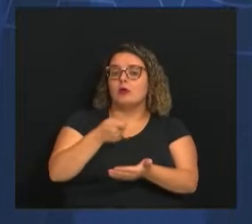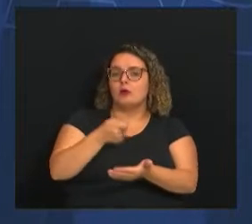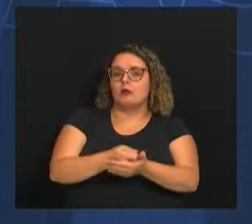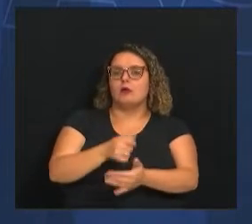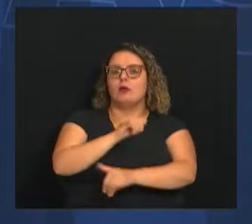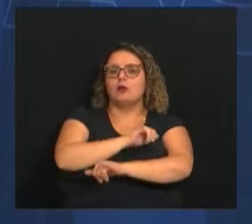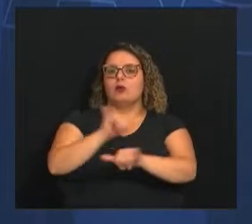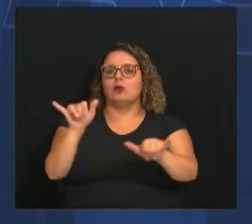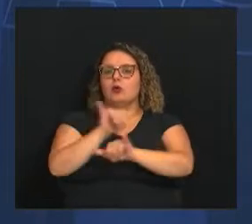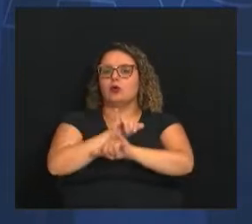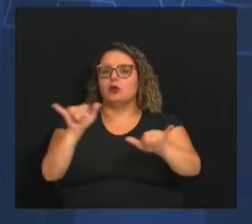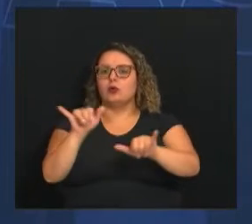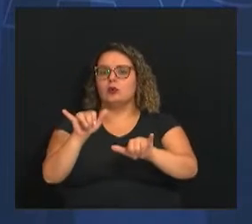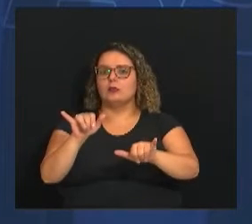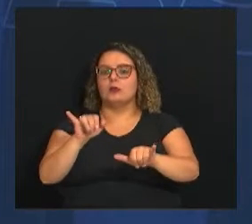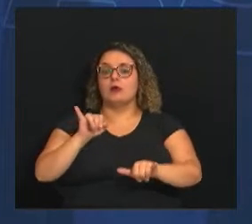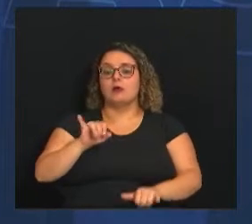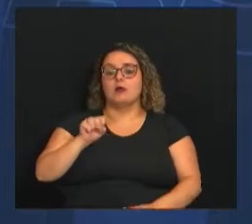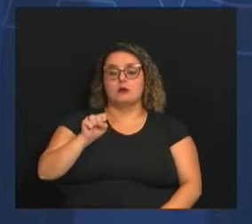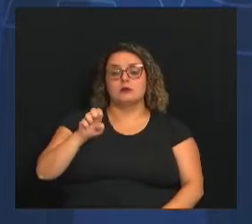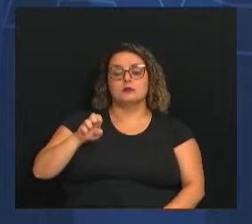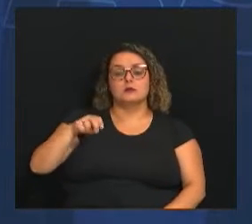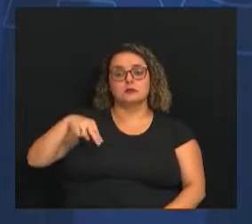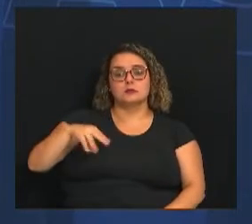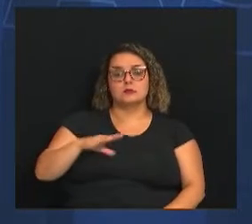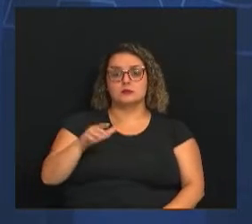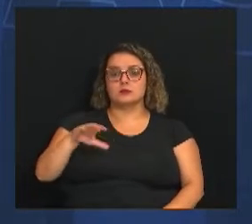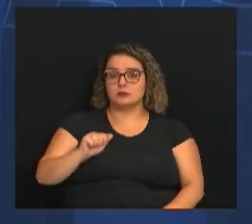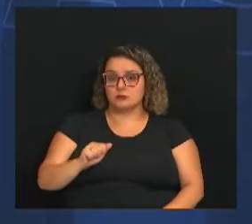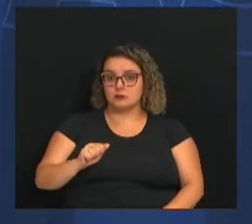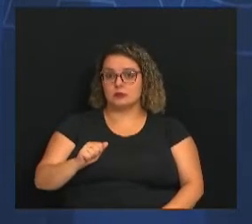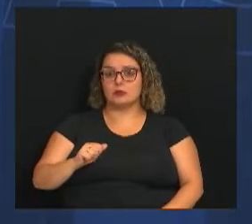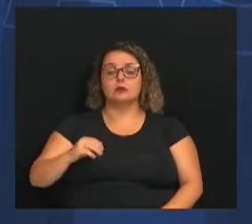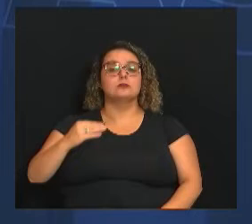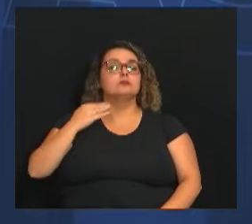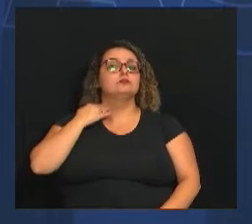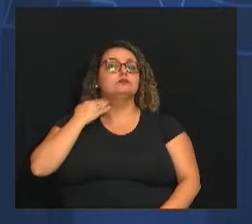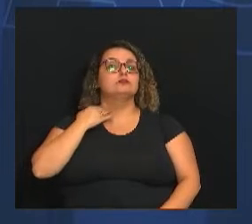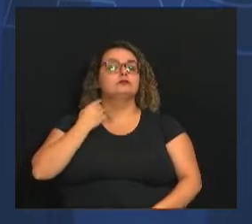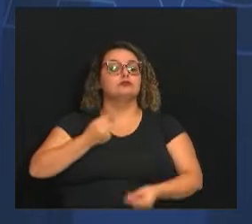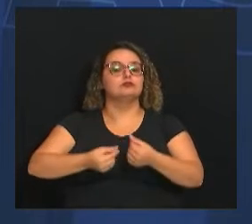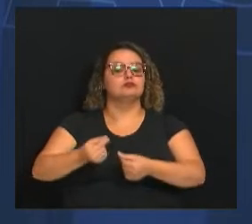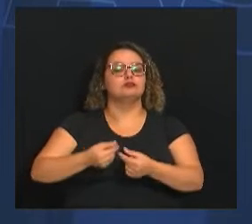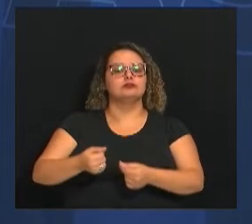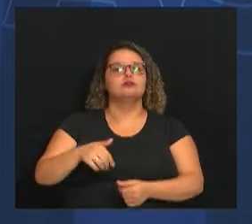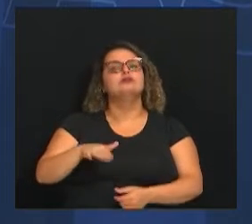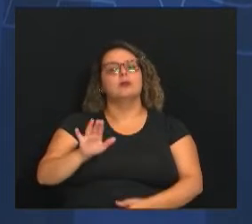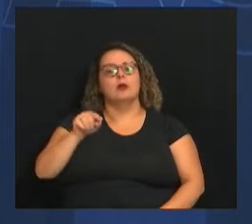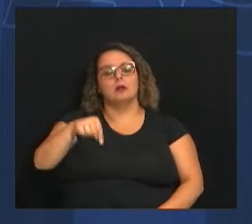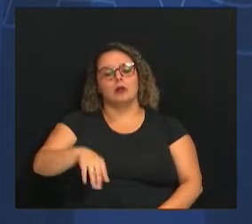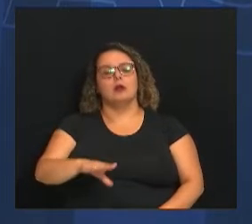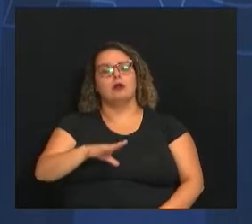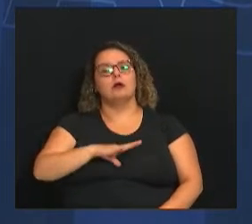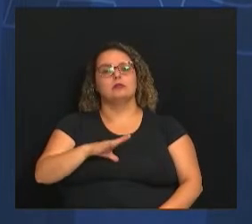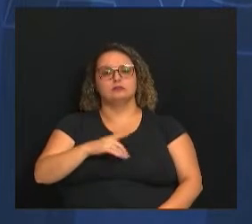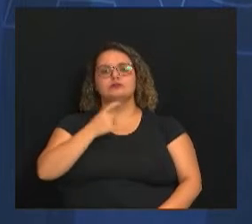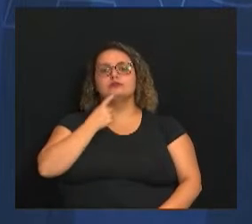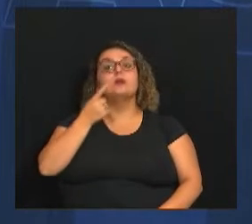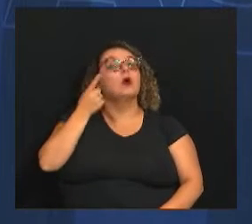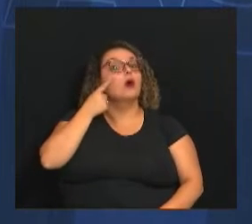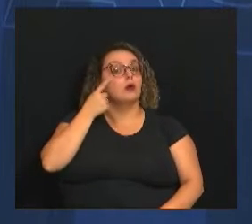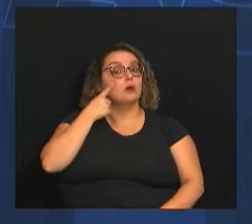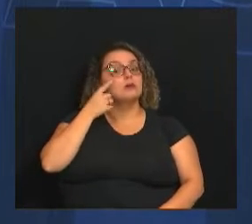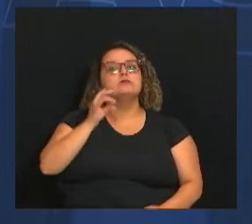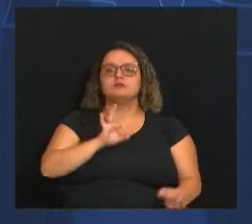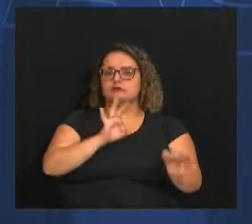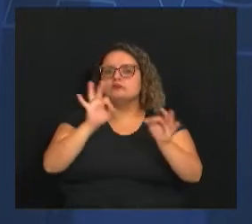divulgação da isenção de cobrança de serviços bancários essenciais aqui na cidade de Campinas. Confira na